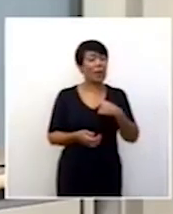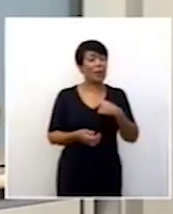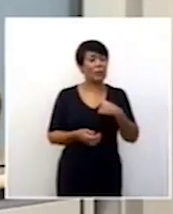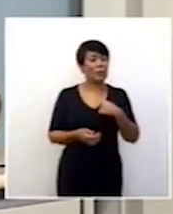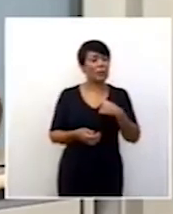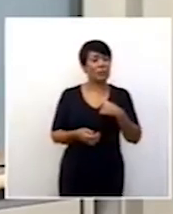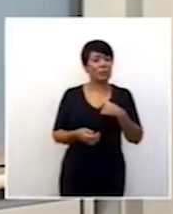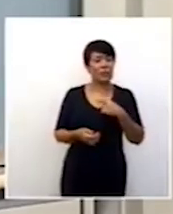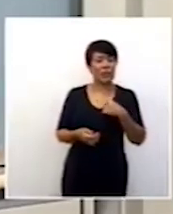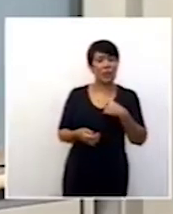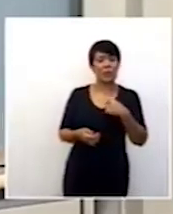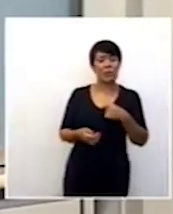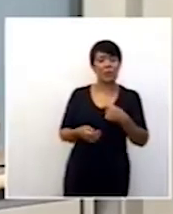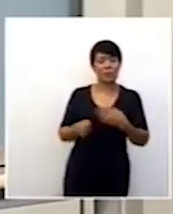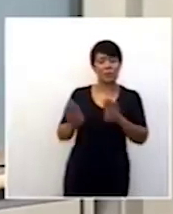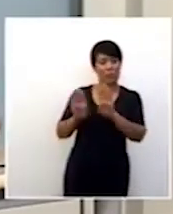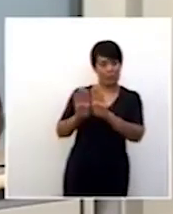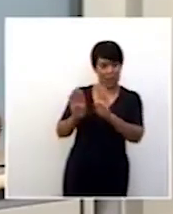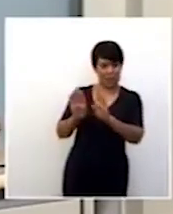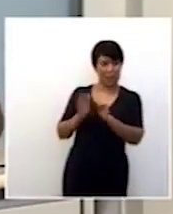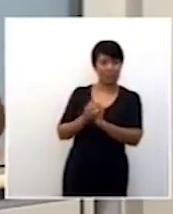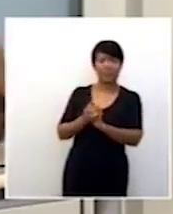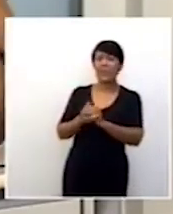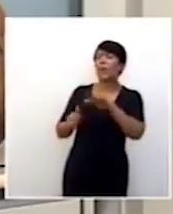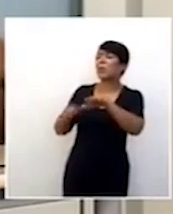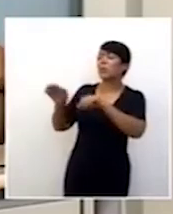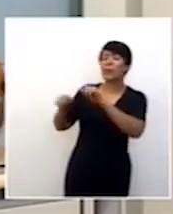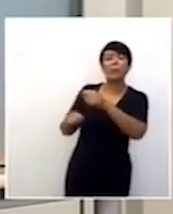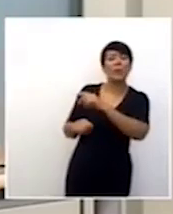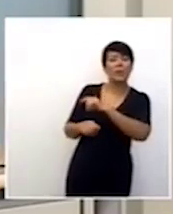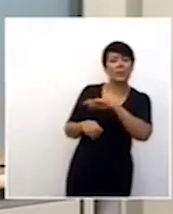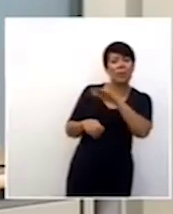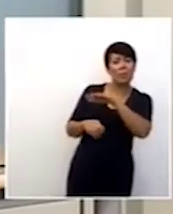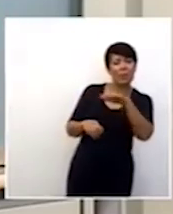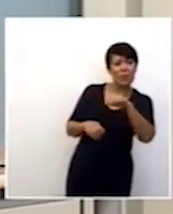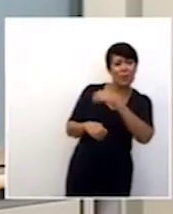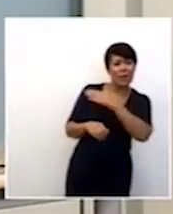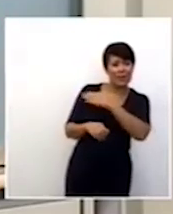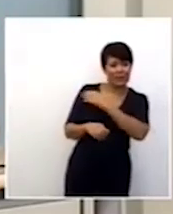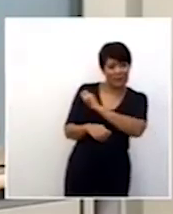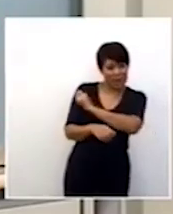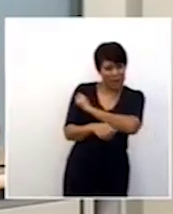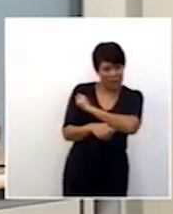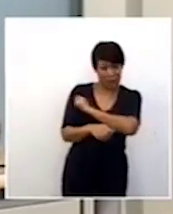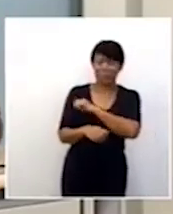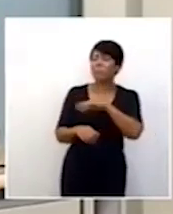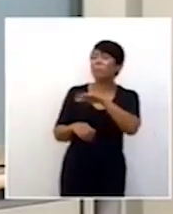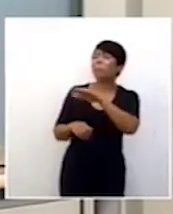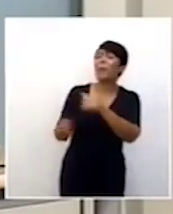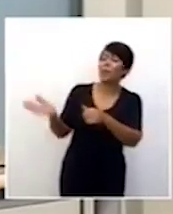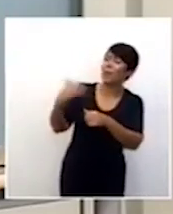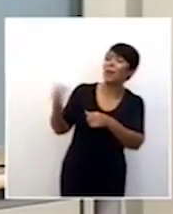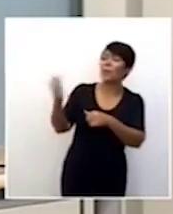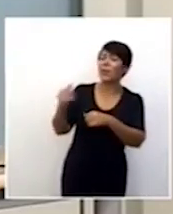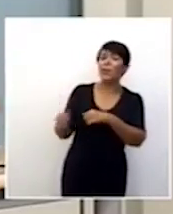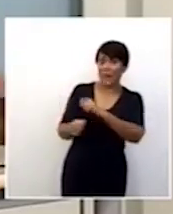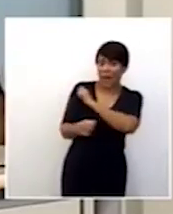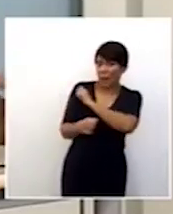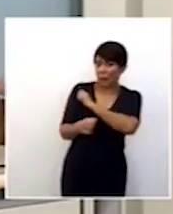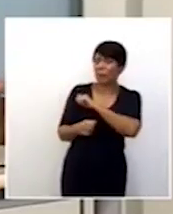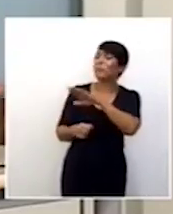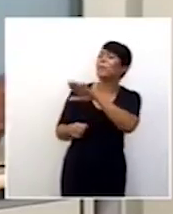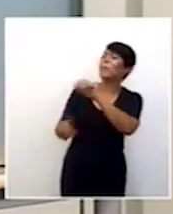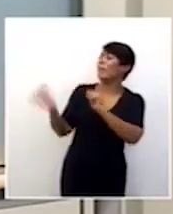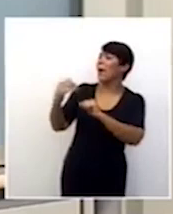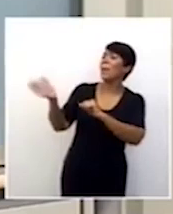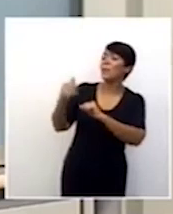porta, e e chamando os alunos para entrar para a sala lá na Tissetuba, na minha escola. Vamos, volta do intervalo, ninguém quer